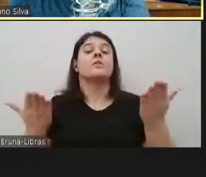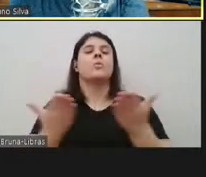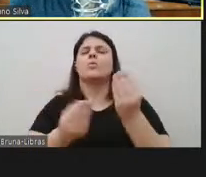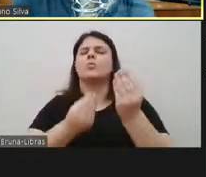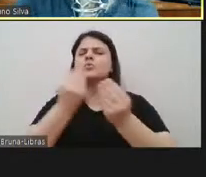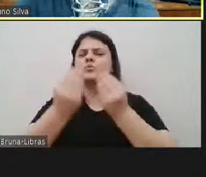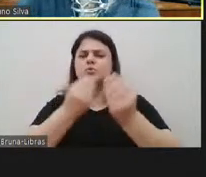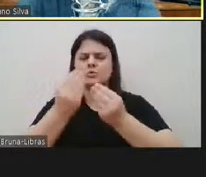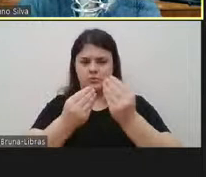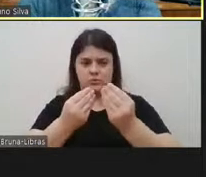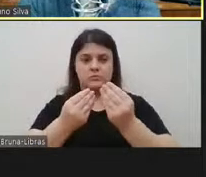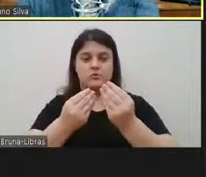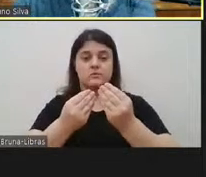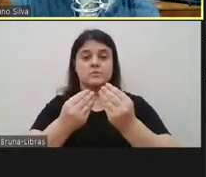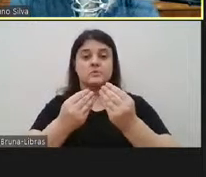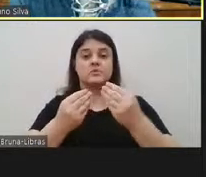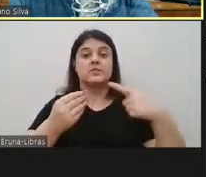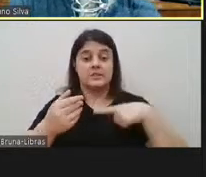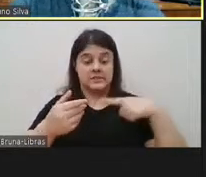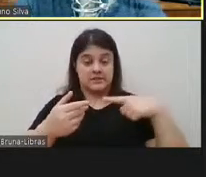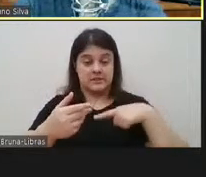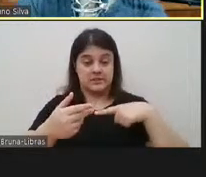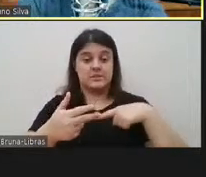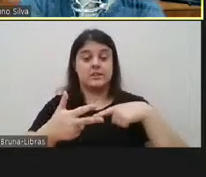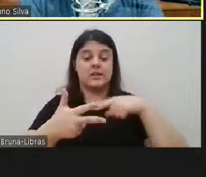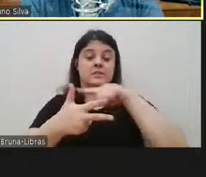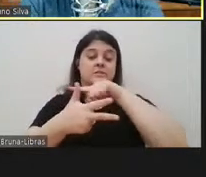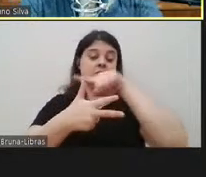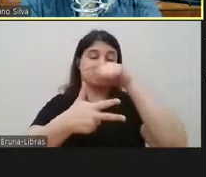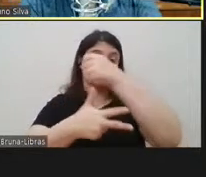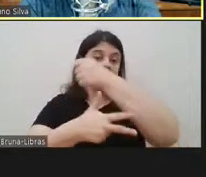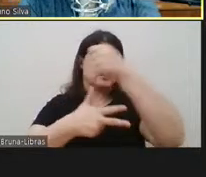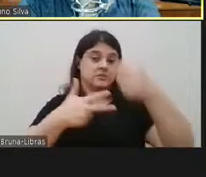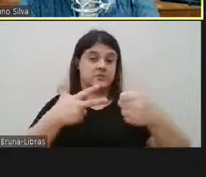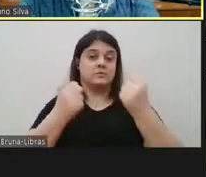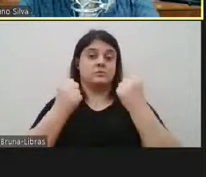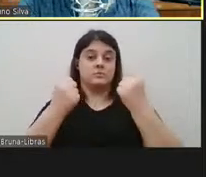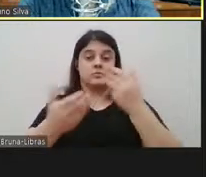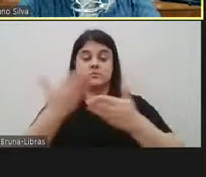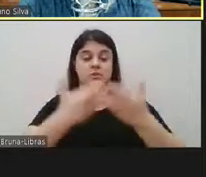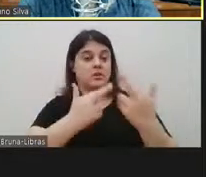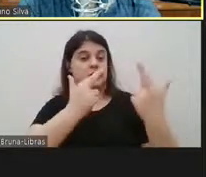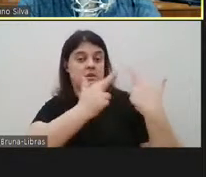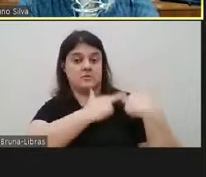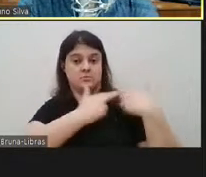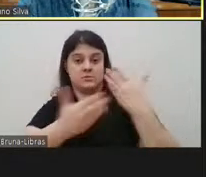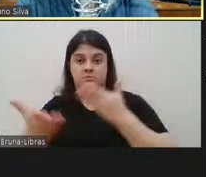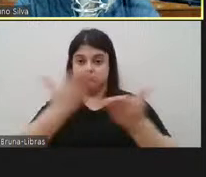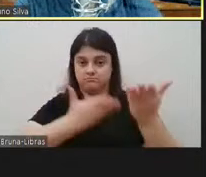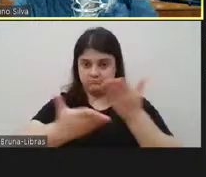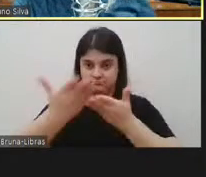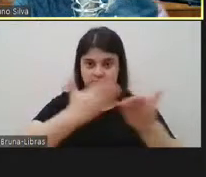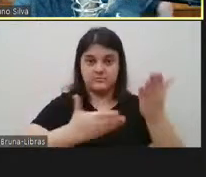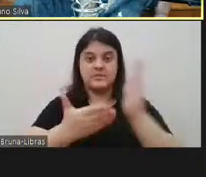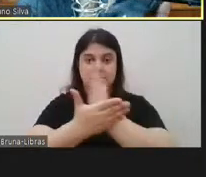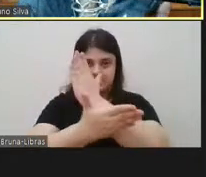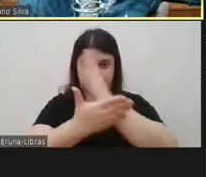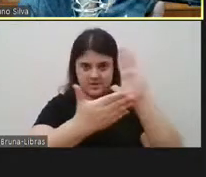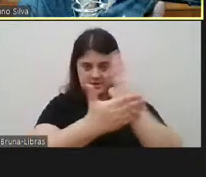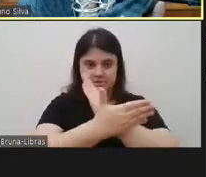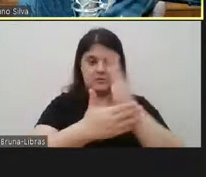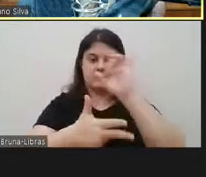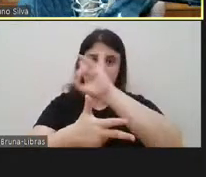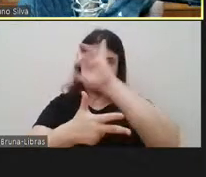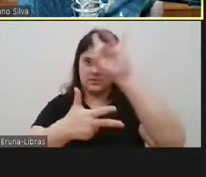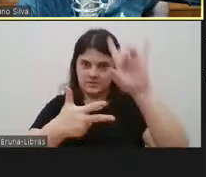Moderno como organização política ele vai se dar na forma de se compartilhamento de responsabilidades nessa divisão de